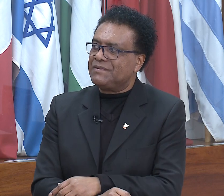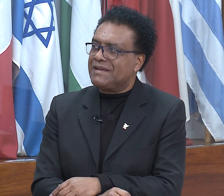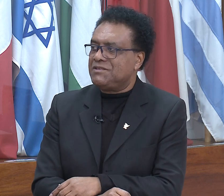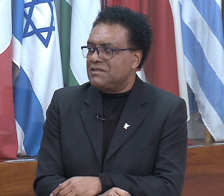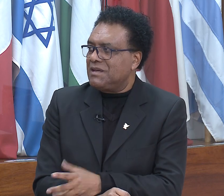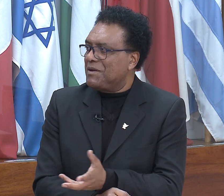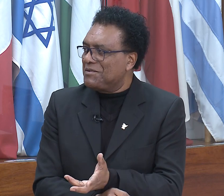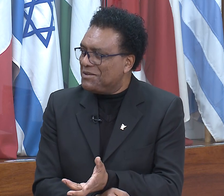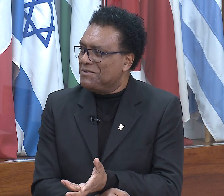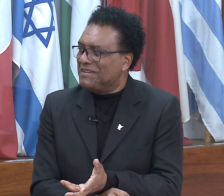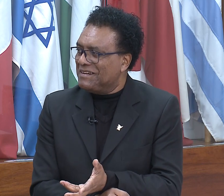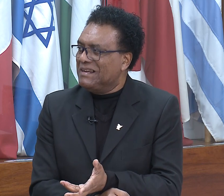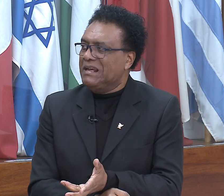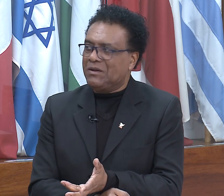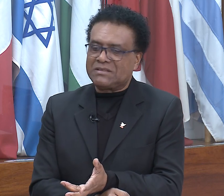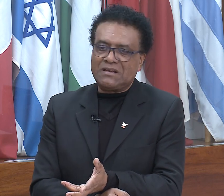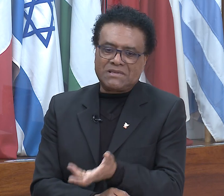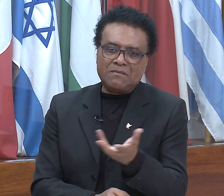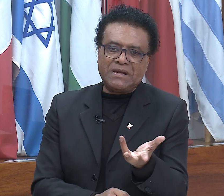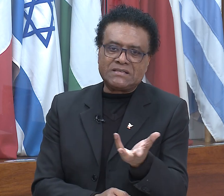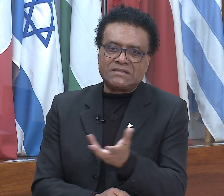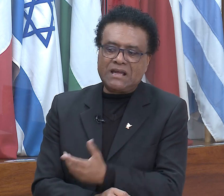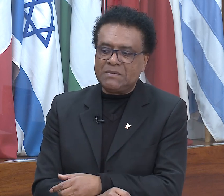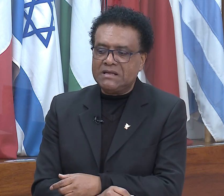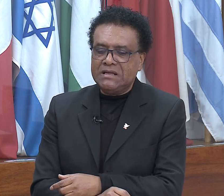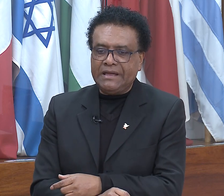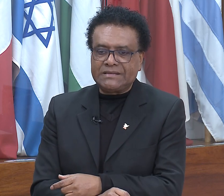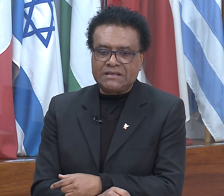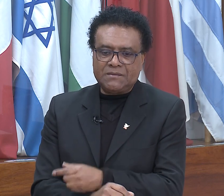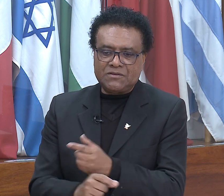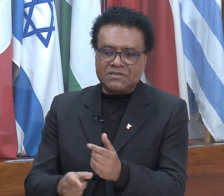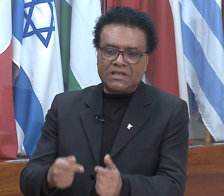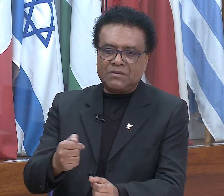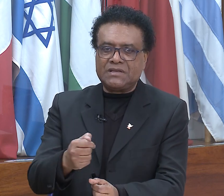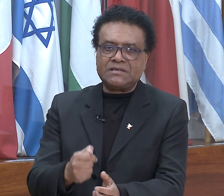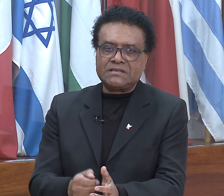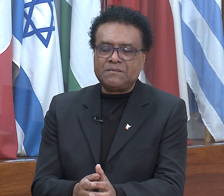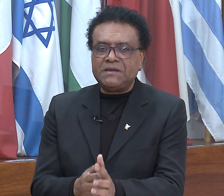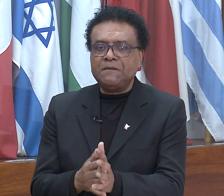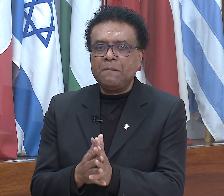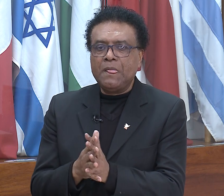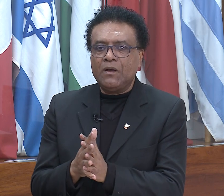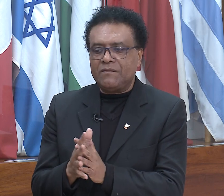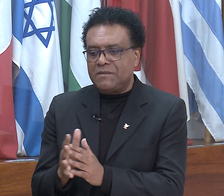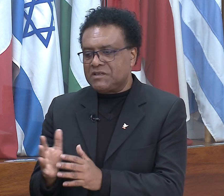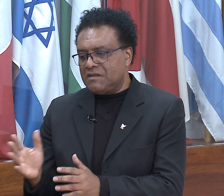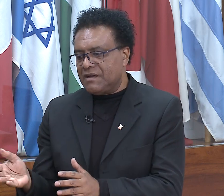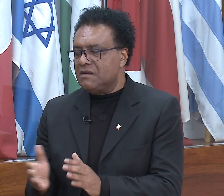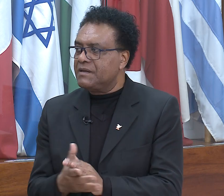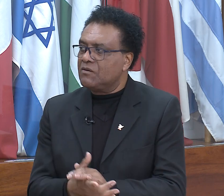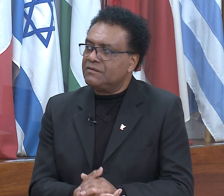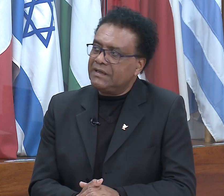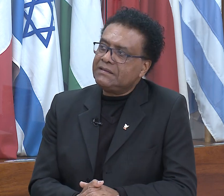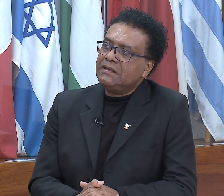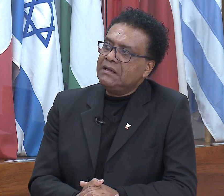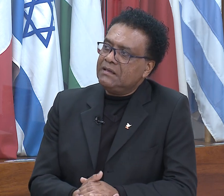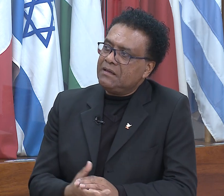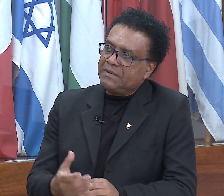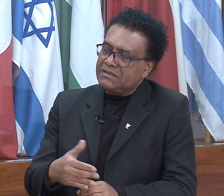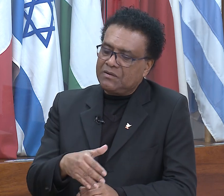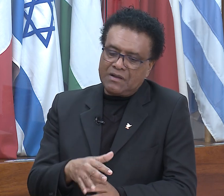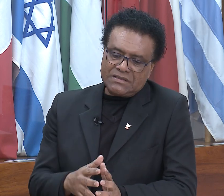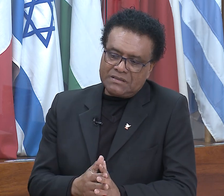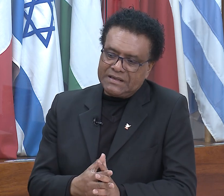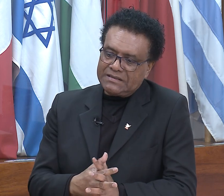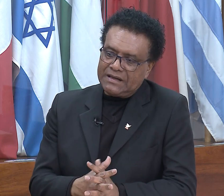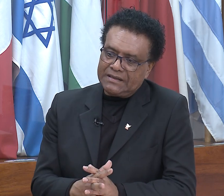pode tocar o documento com 10 dias que é para não ter dúvida né Nós queremos que a imprensa saiba é exatamente o que está acontecendo na CPI obviamente que a TV Câmara é convidada e